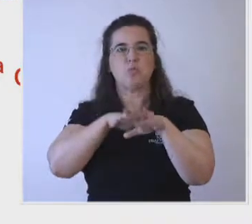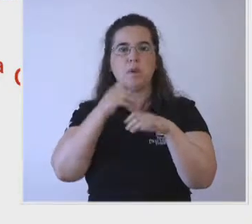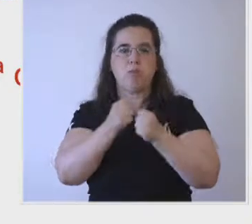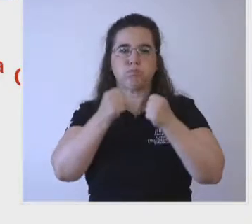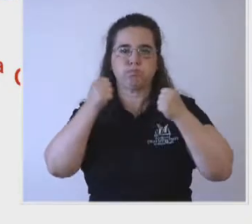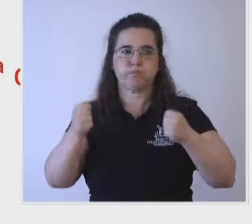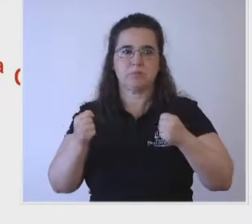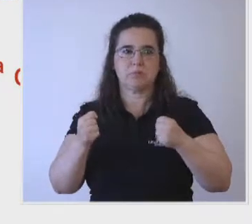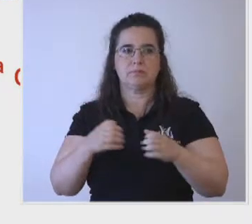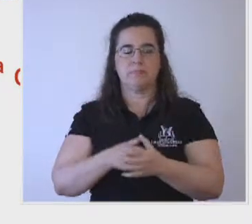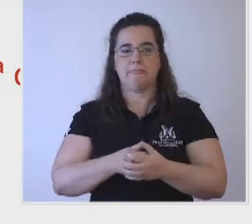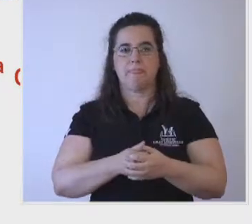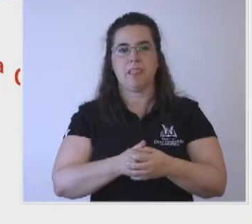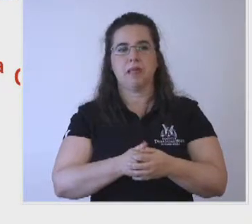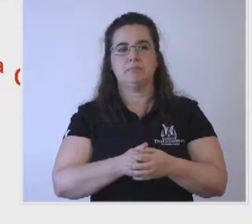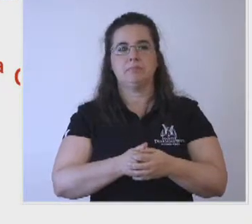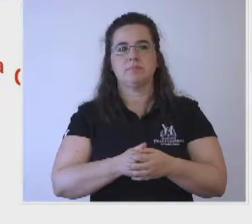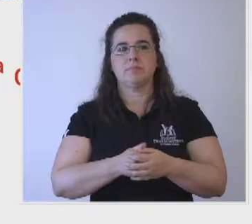90 anos.